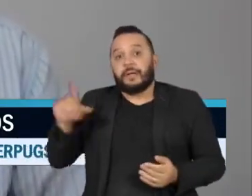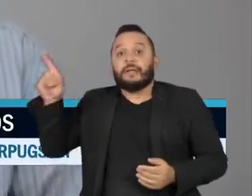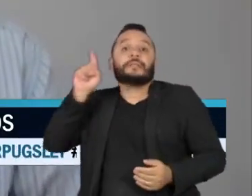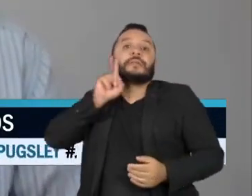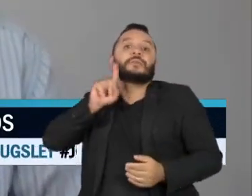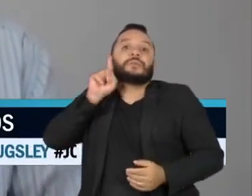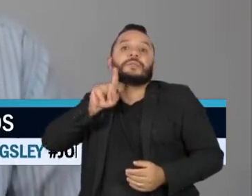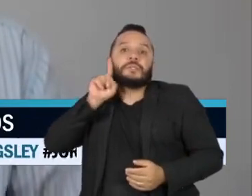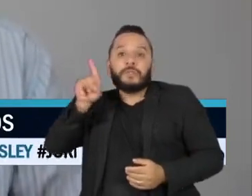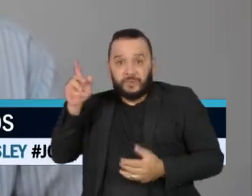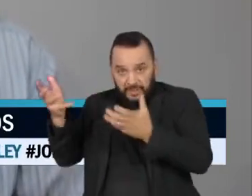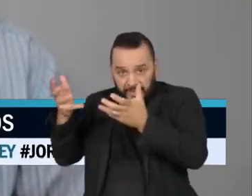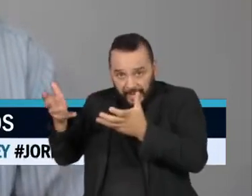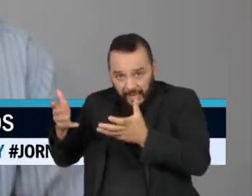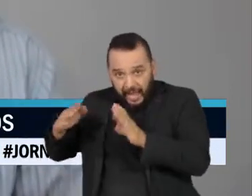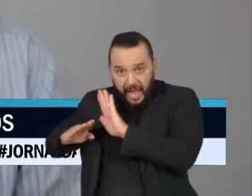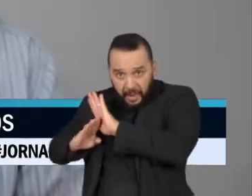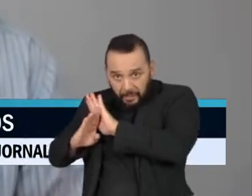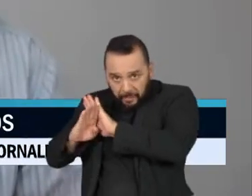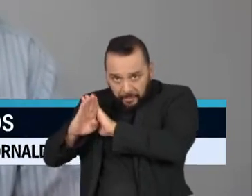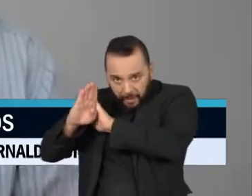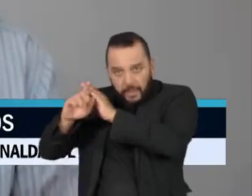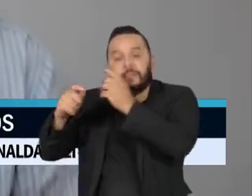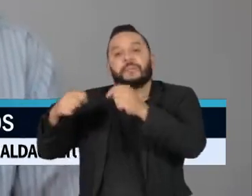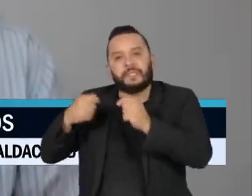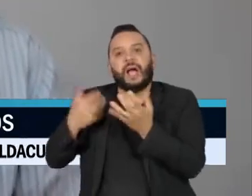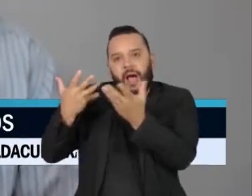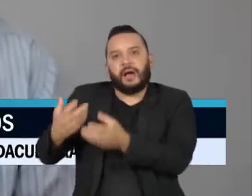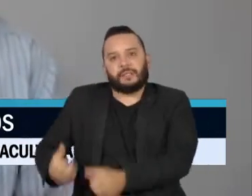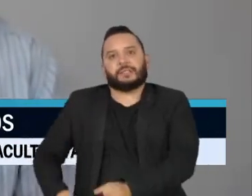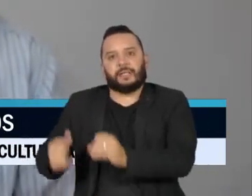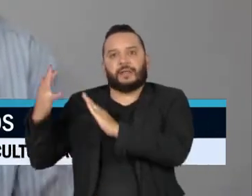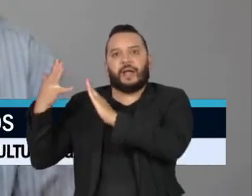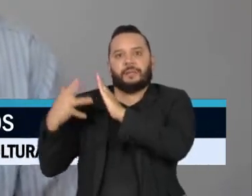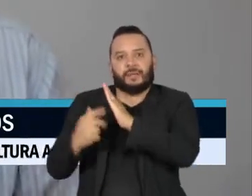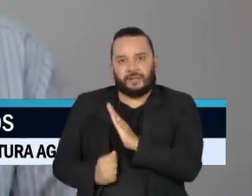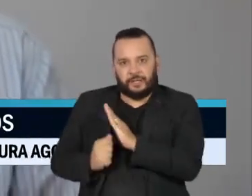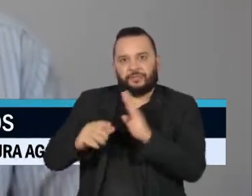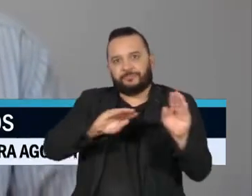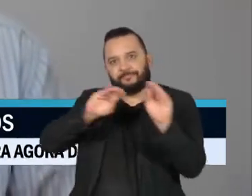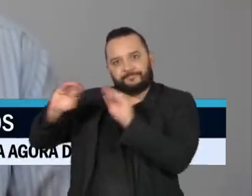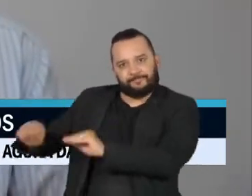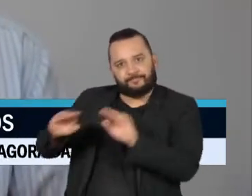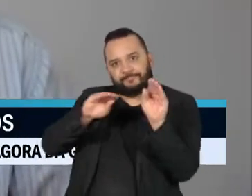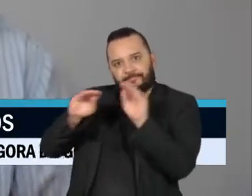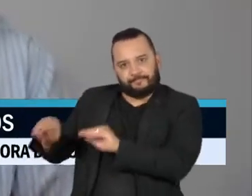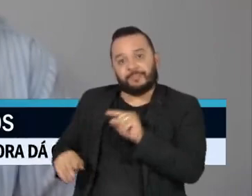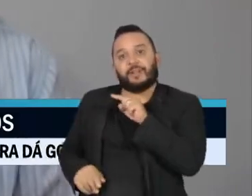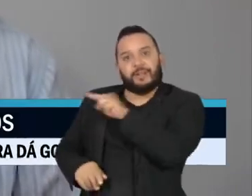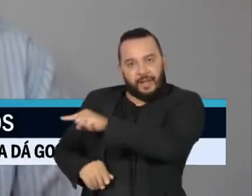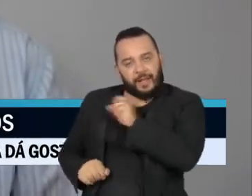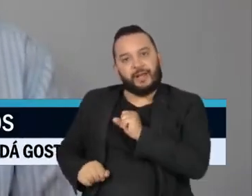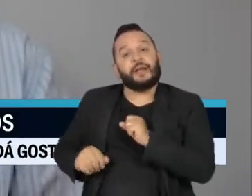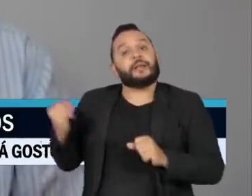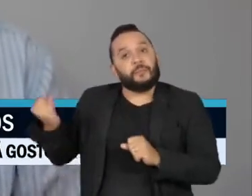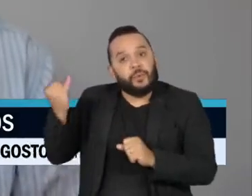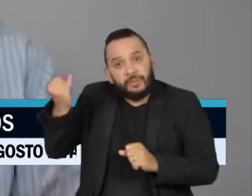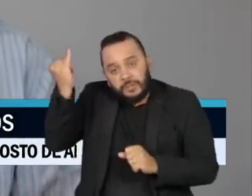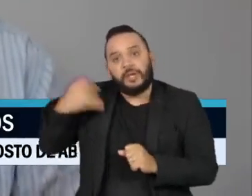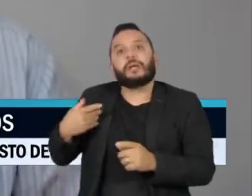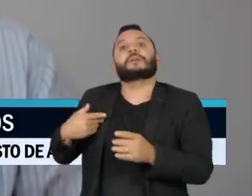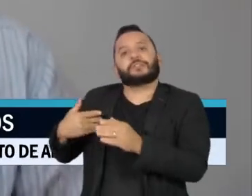eles continuem crescendo. E o crescimento populacional, historicamente, é muito importante para o próprio